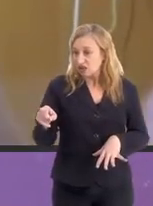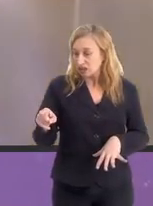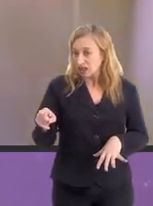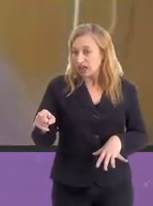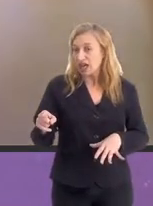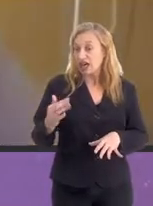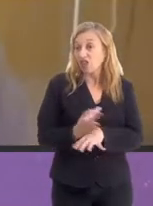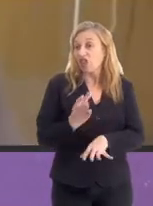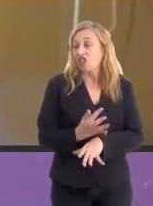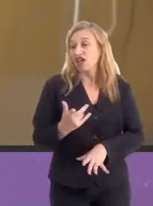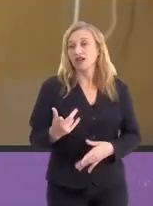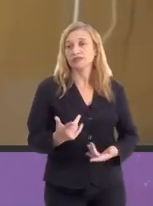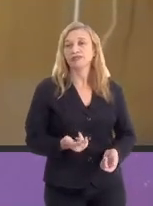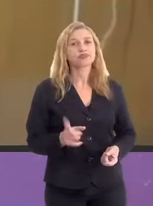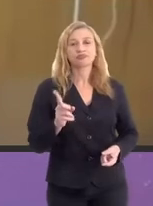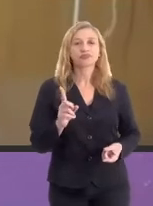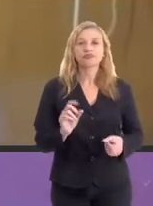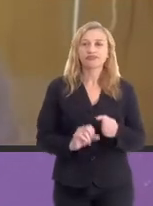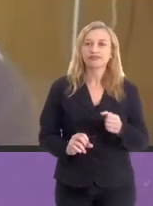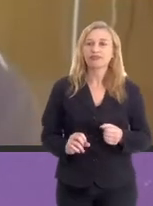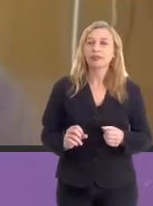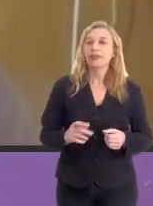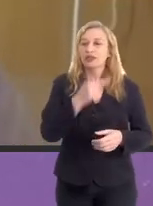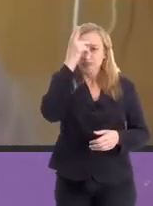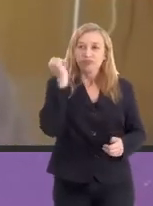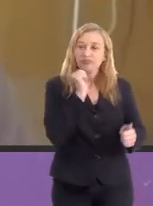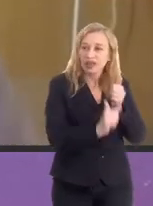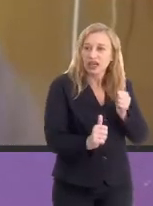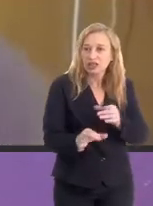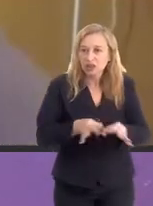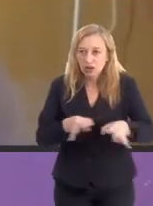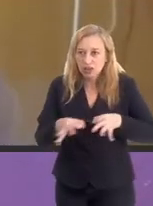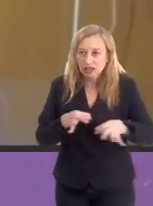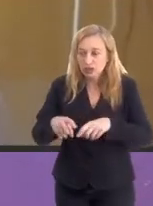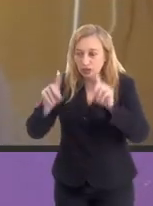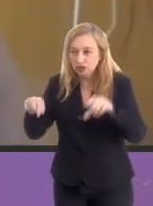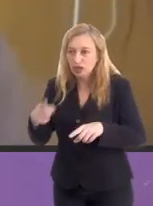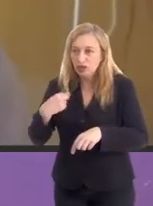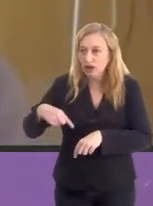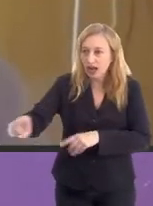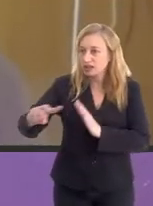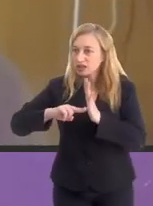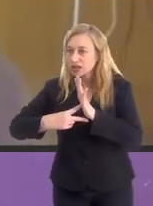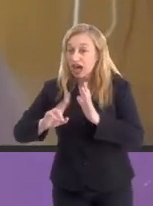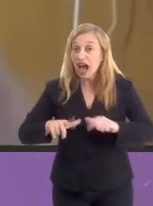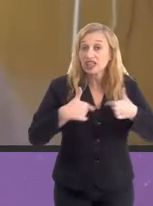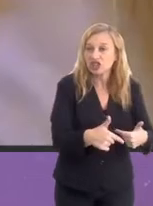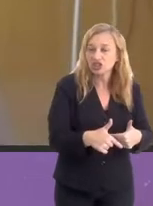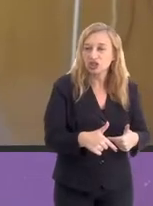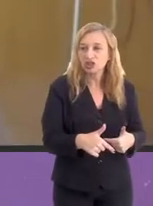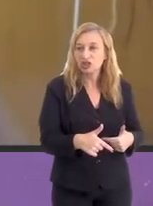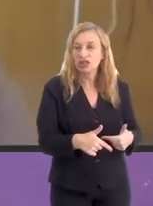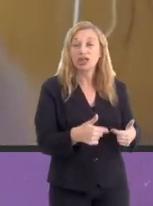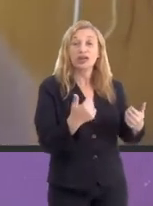aqui na minha mão na minha mão eu Avaí e na verdade não fosse o efeito os jogadores se organizaram reagiram por um sindicato